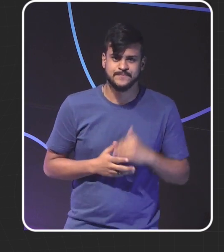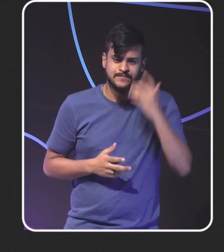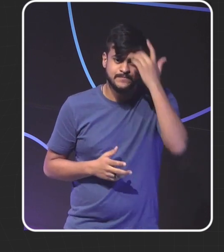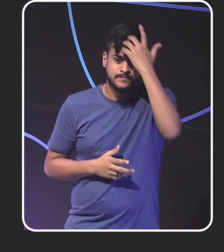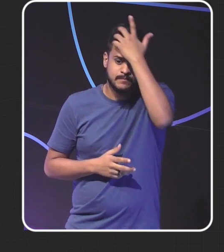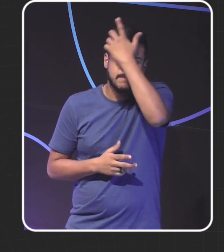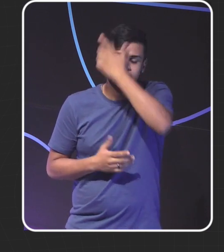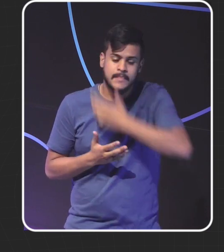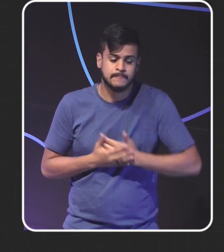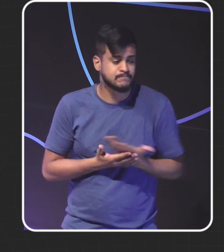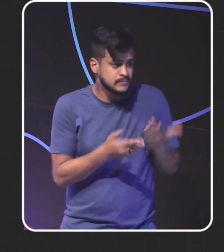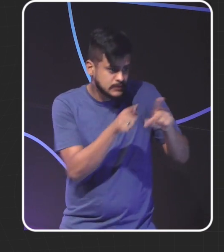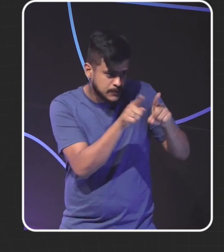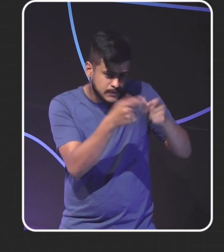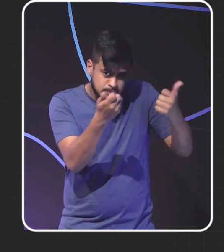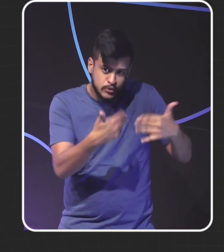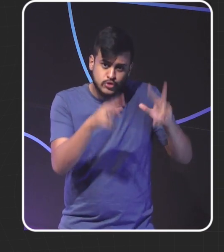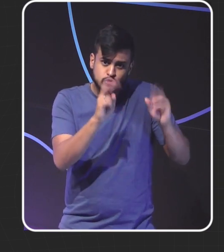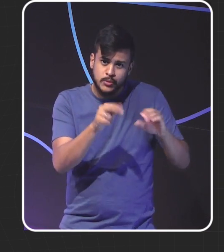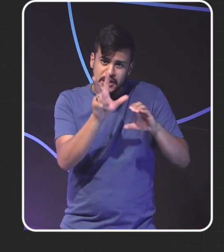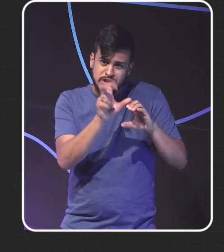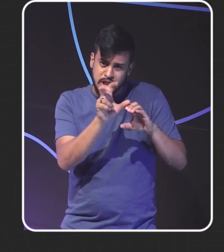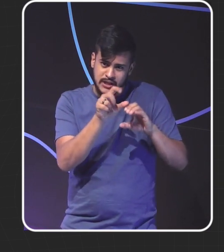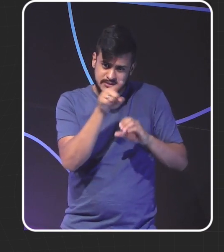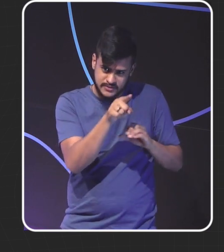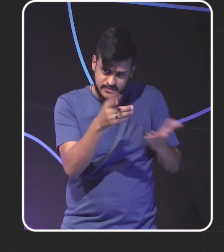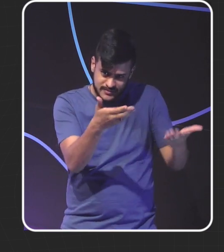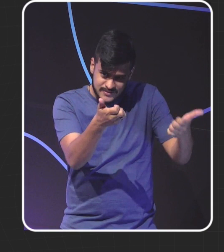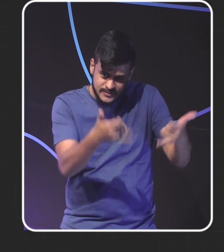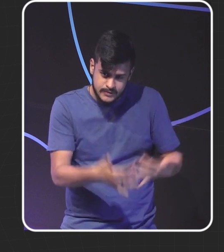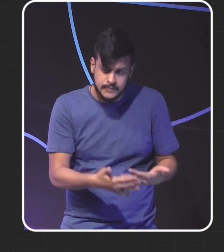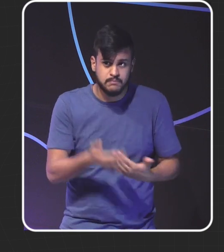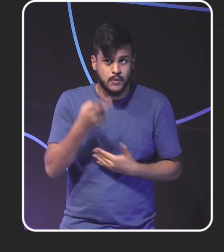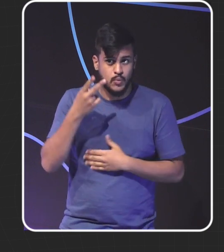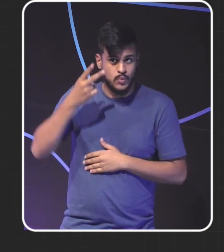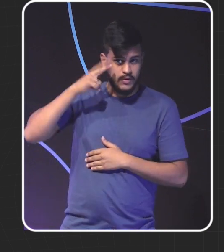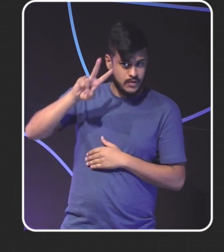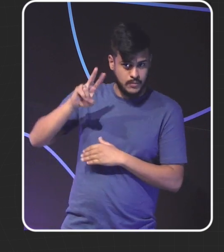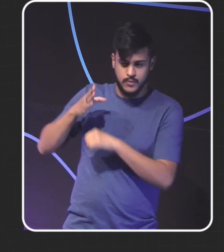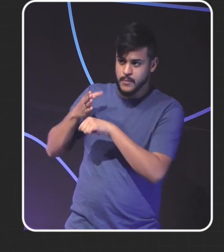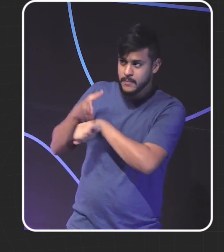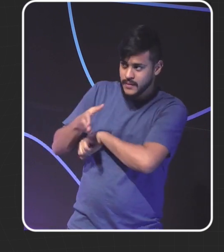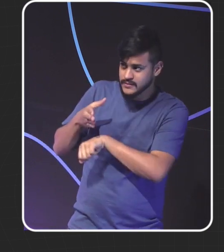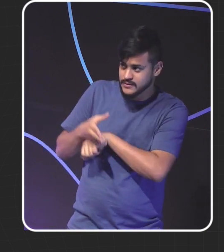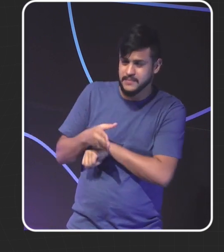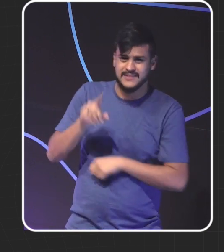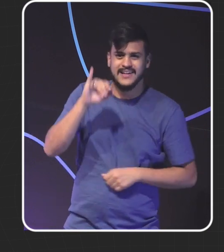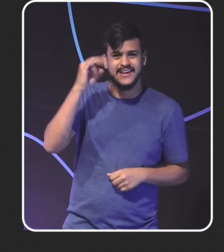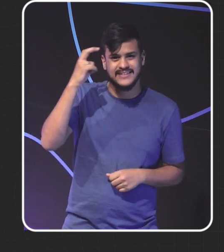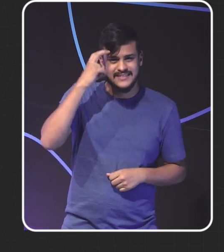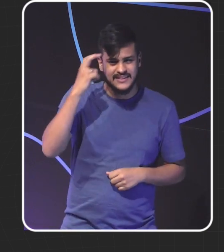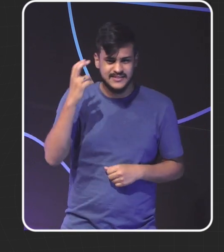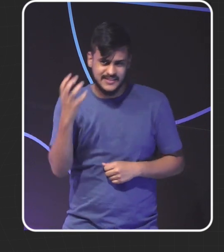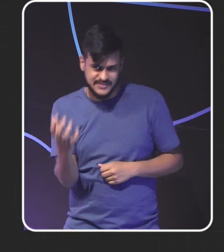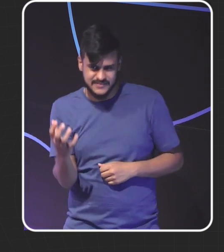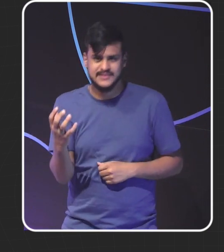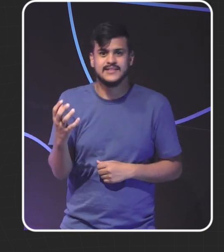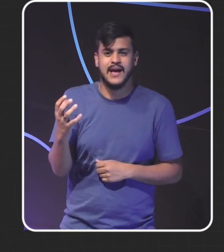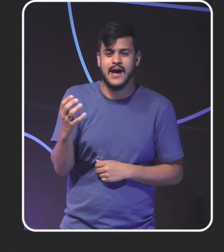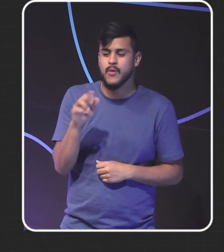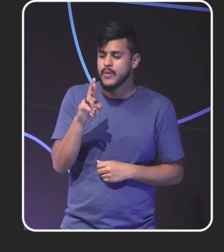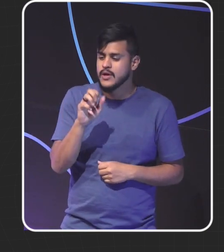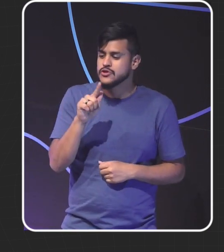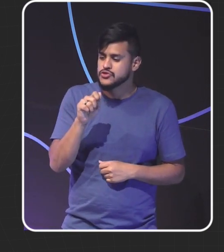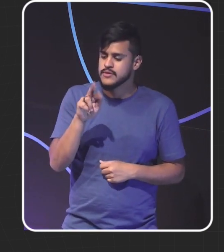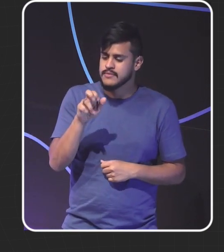E você falando do chat GPT, eu lembro que na participação que eu fiz lá no evento, né, de IA generativas, eu participei de